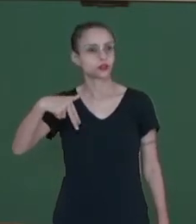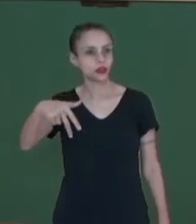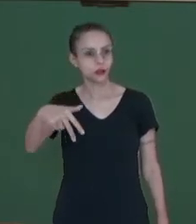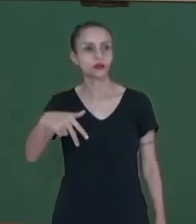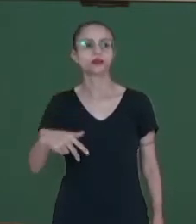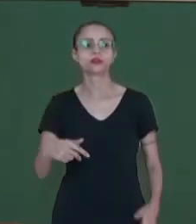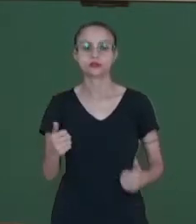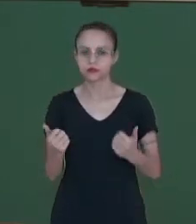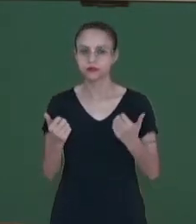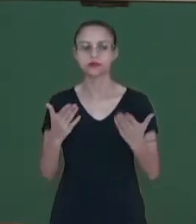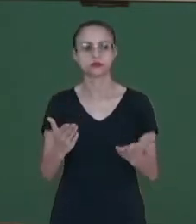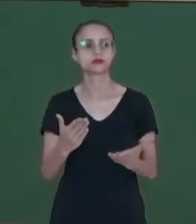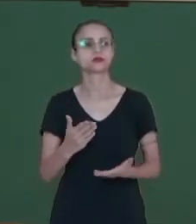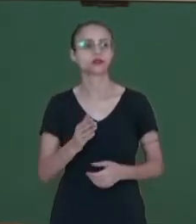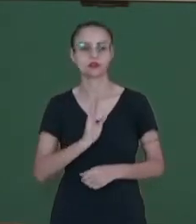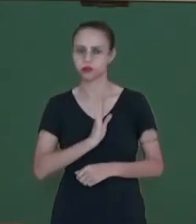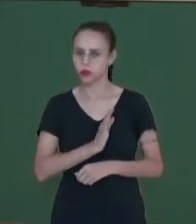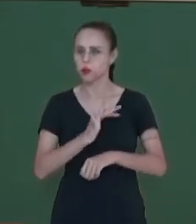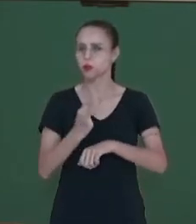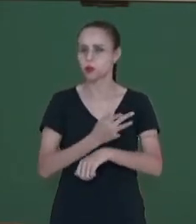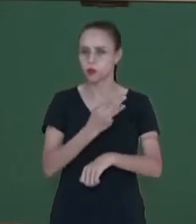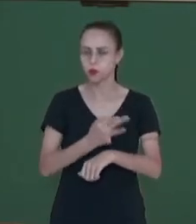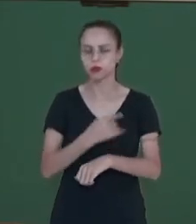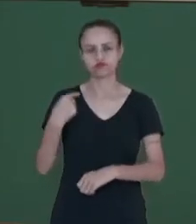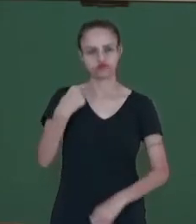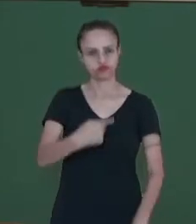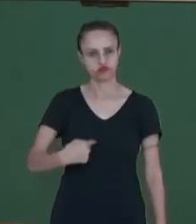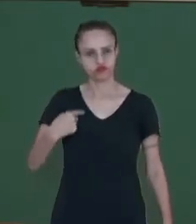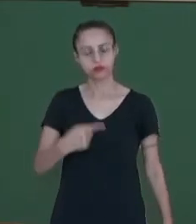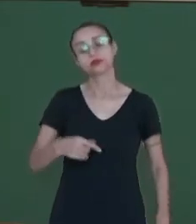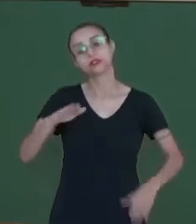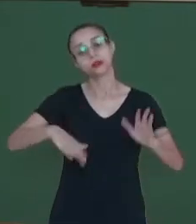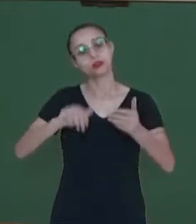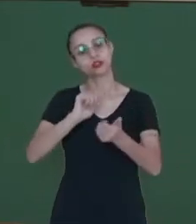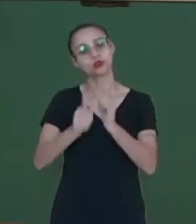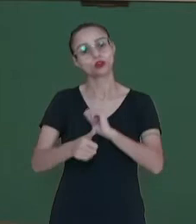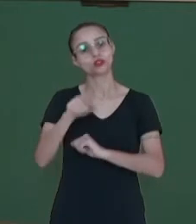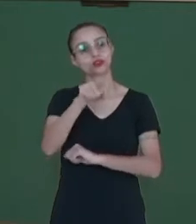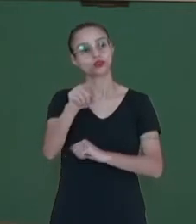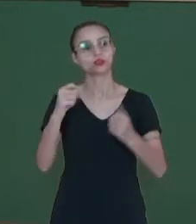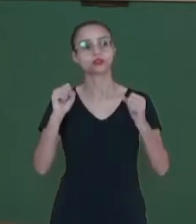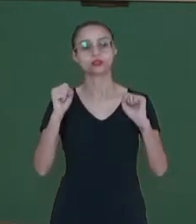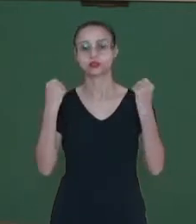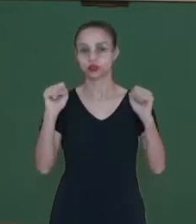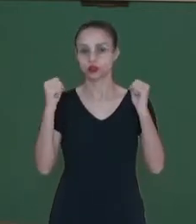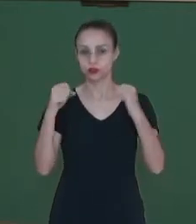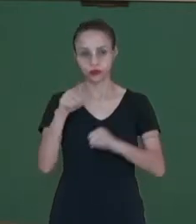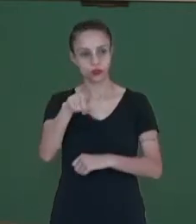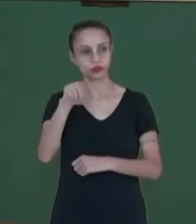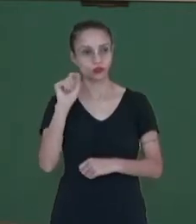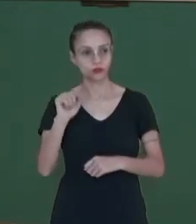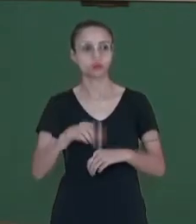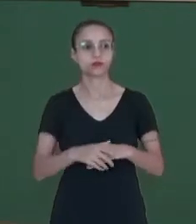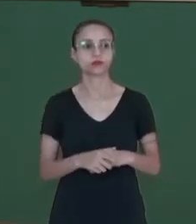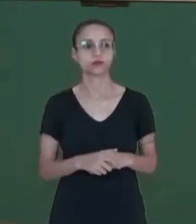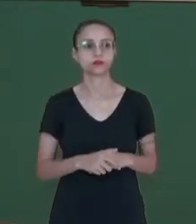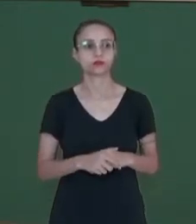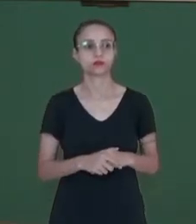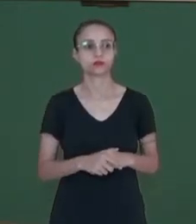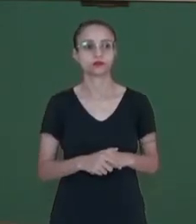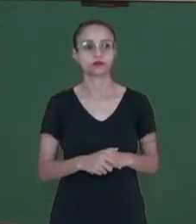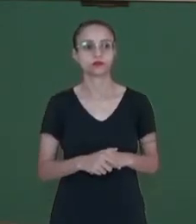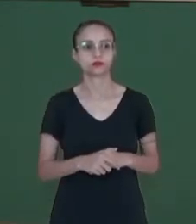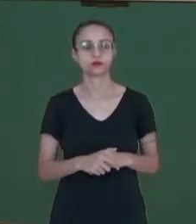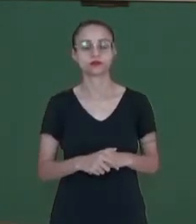ela resistência cardiovascular. Então, depende do esporte que você for escolher, da ginástica que você for escolher.